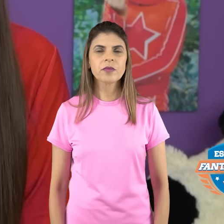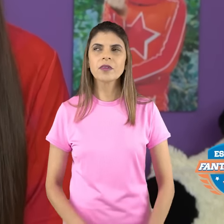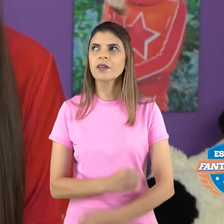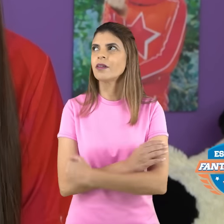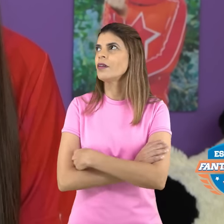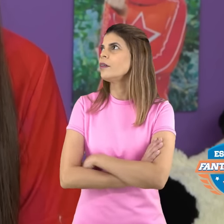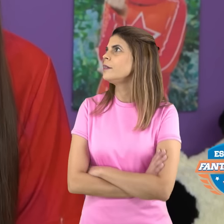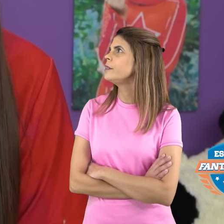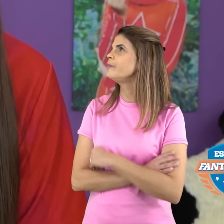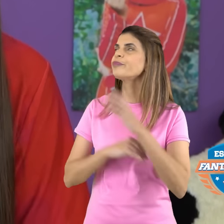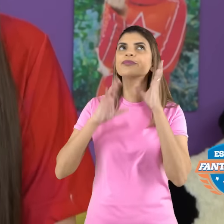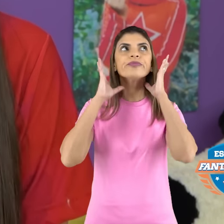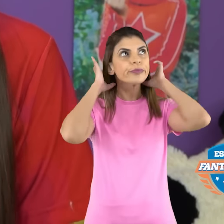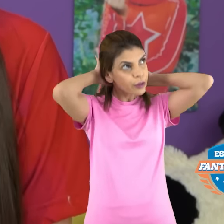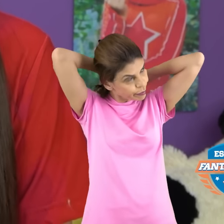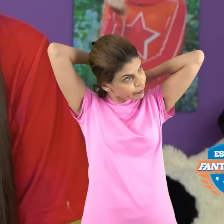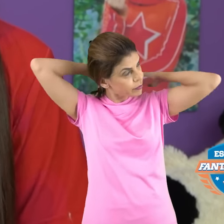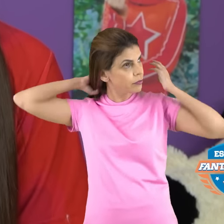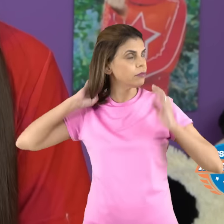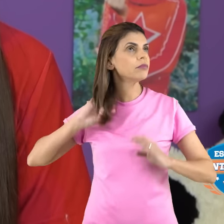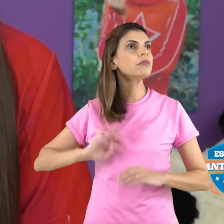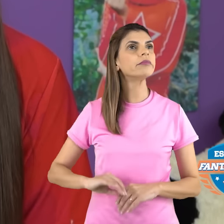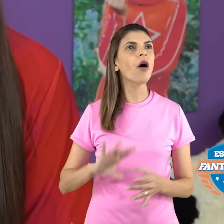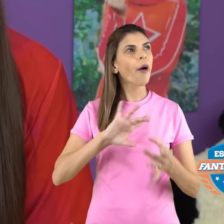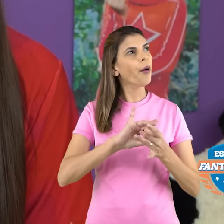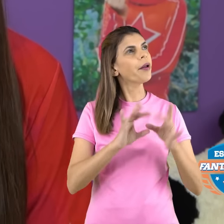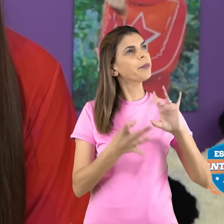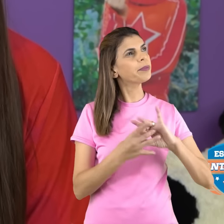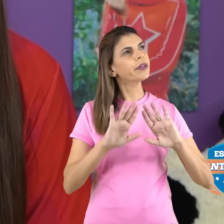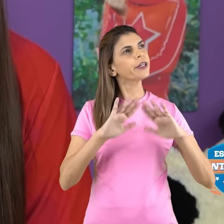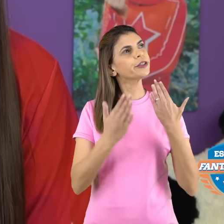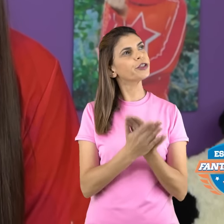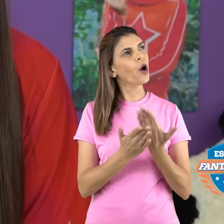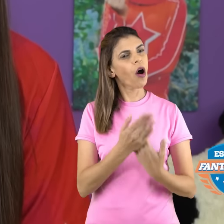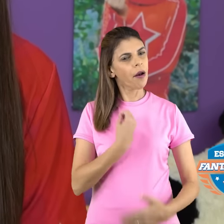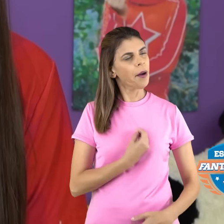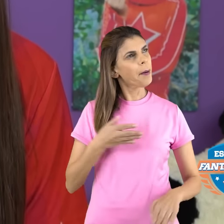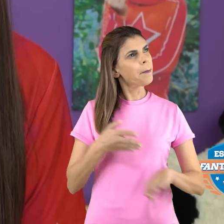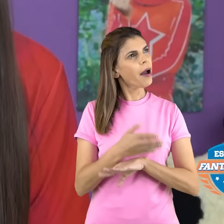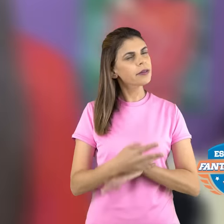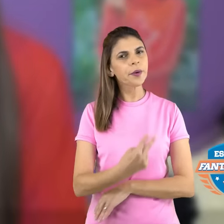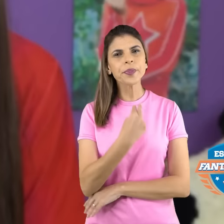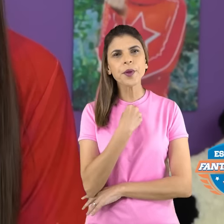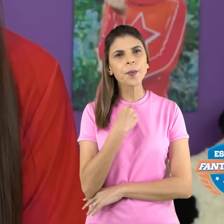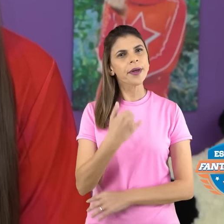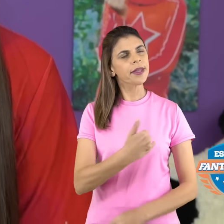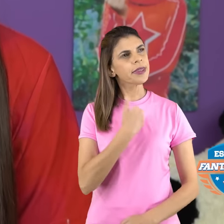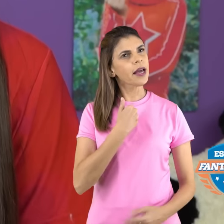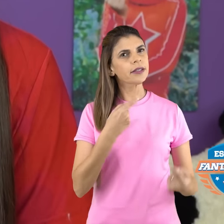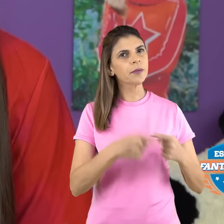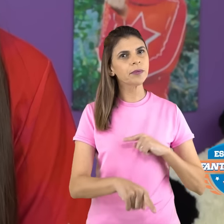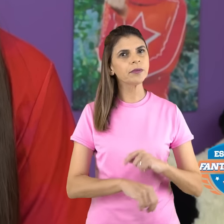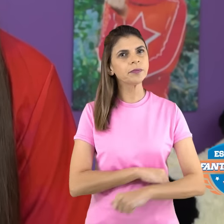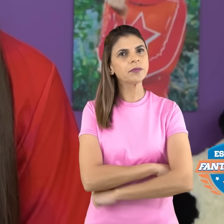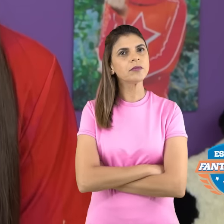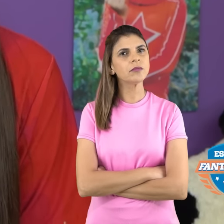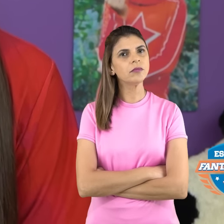Eu não acredito que vai ter uma Olimpíada na escola e eu não vou poder participar por causa da minha idade.